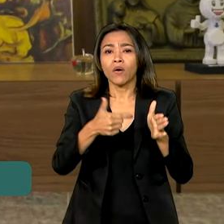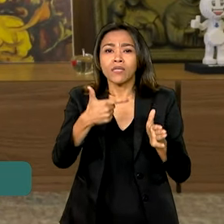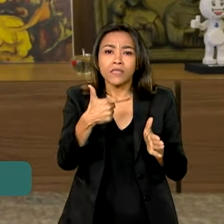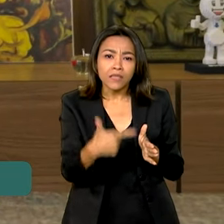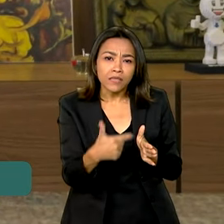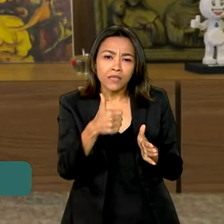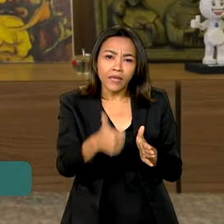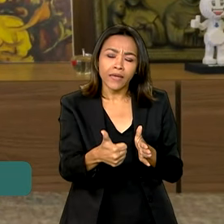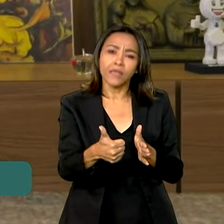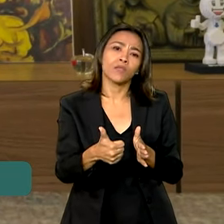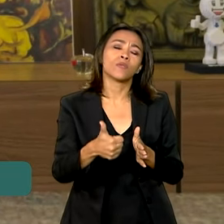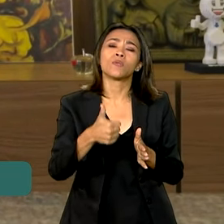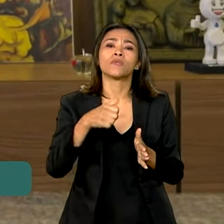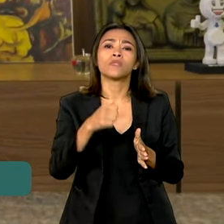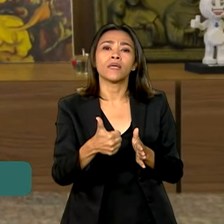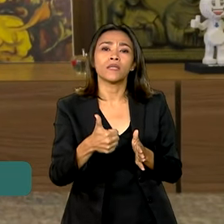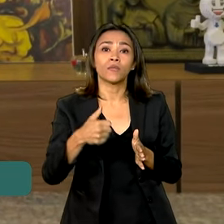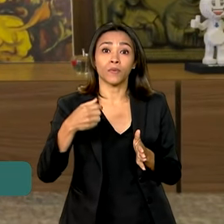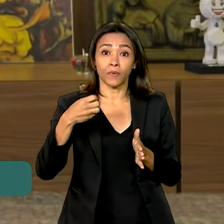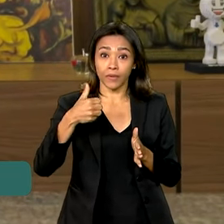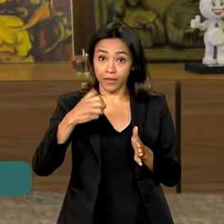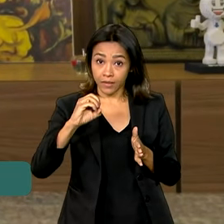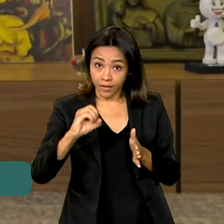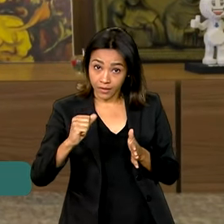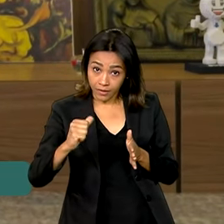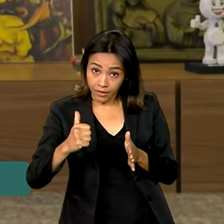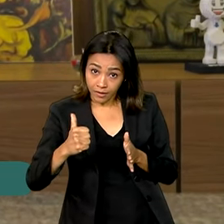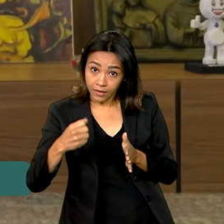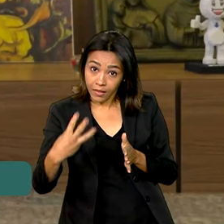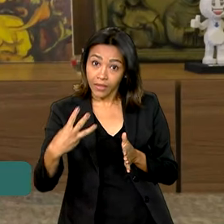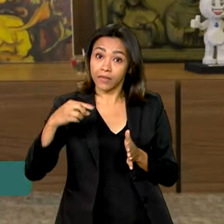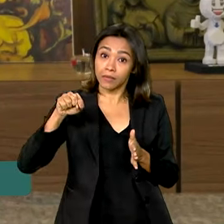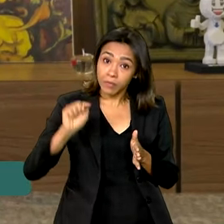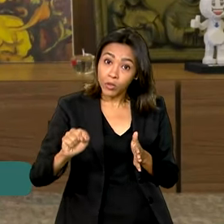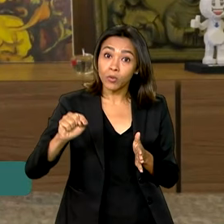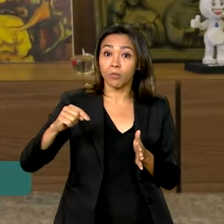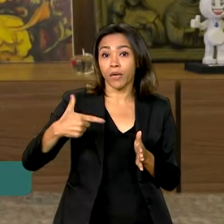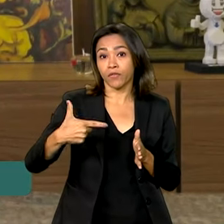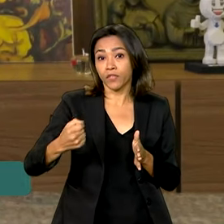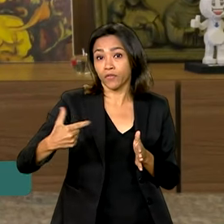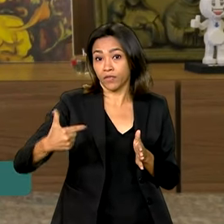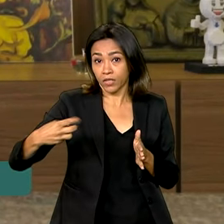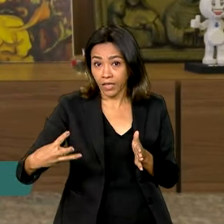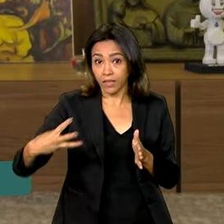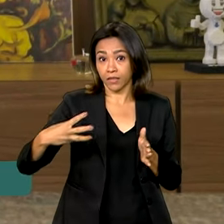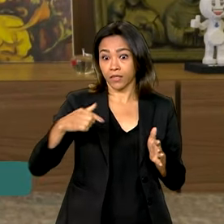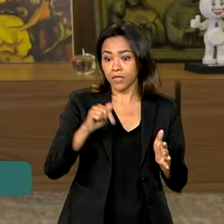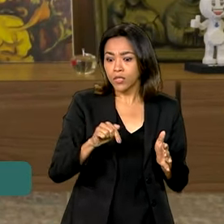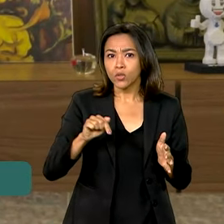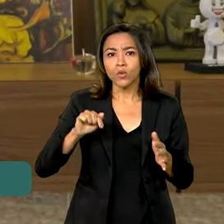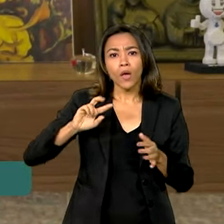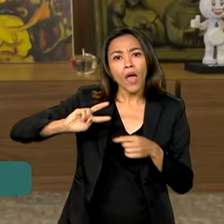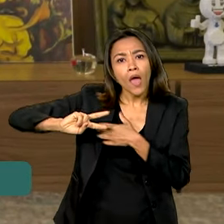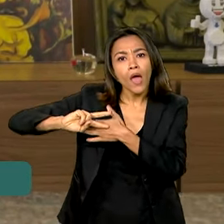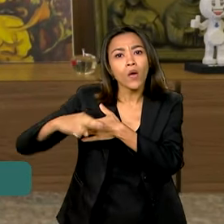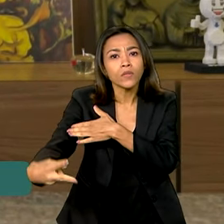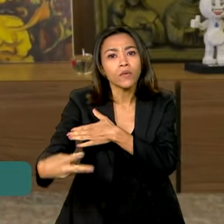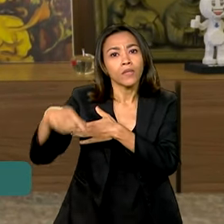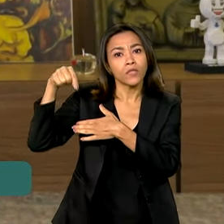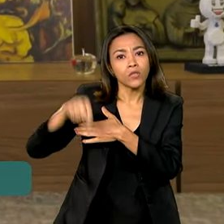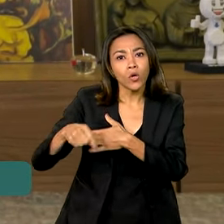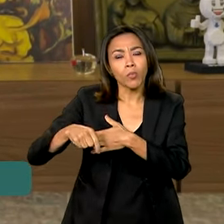13.000 em 2023 isso é o resultado do movimento Nacional